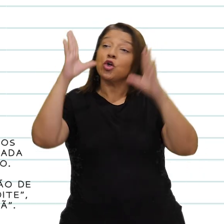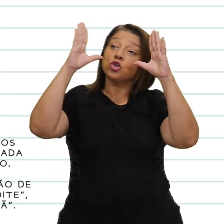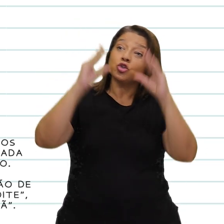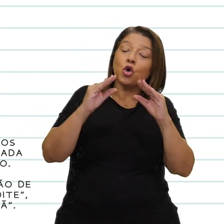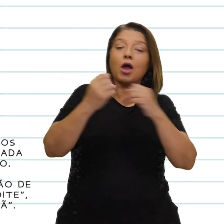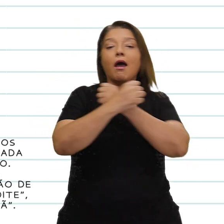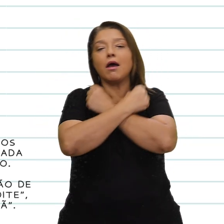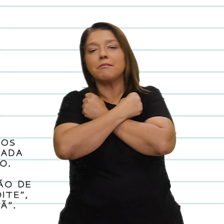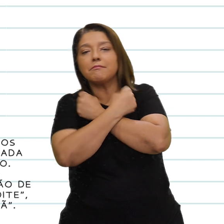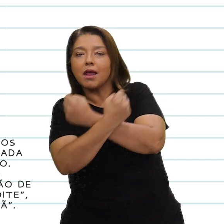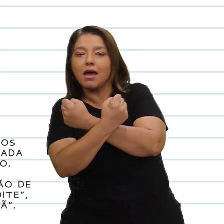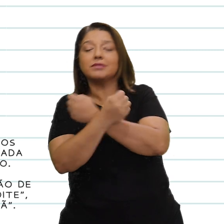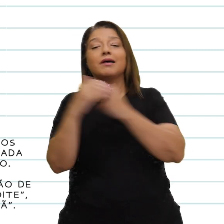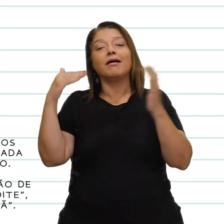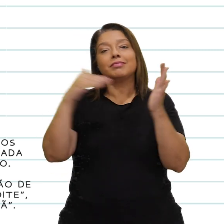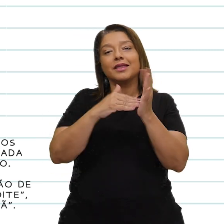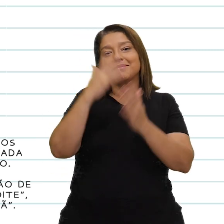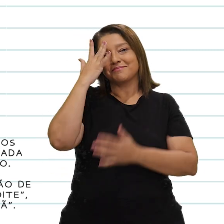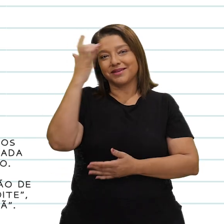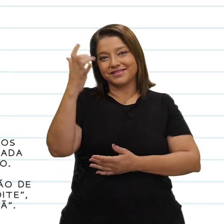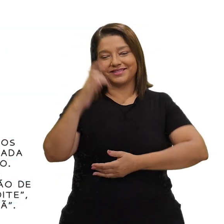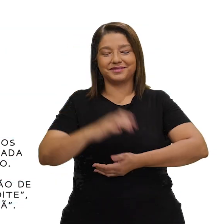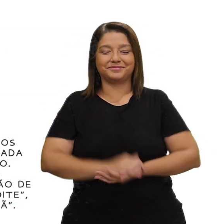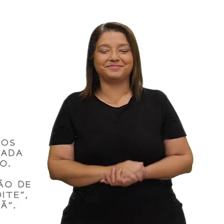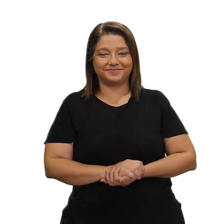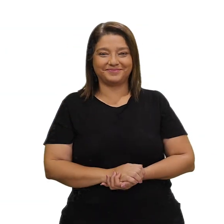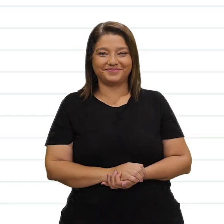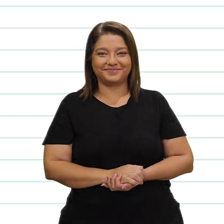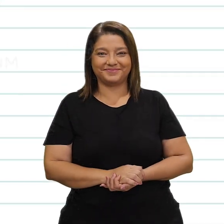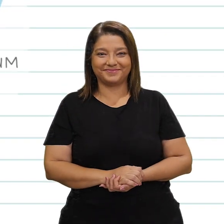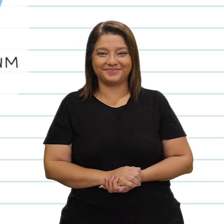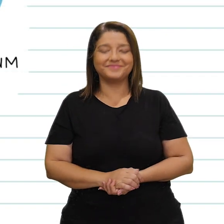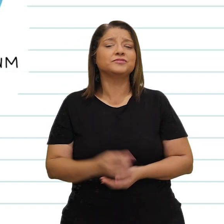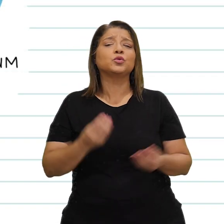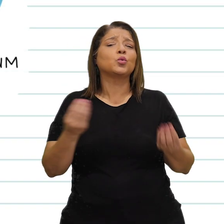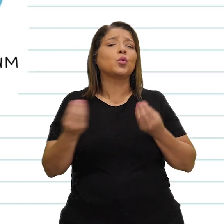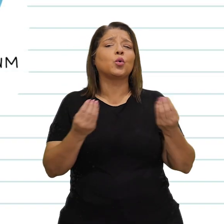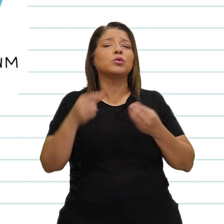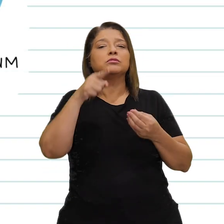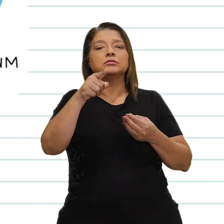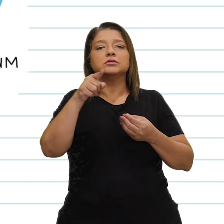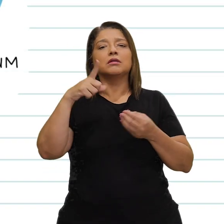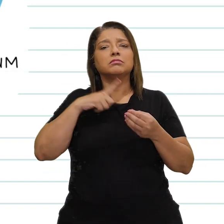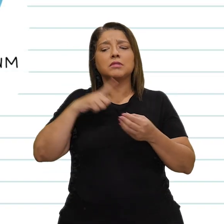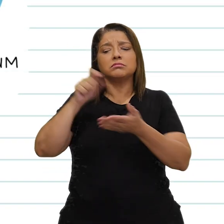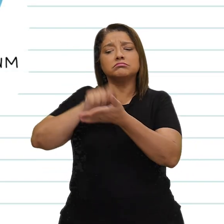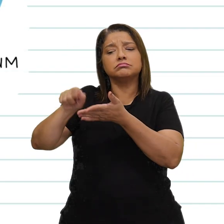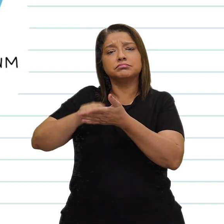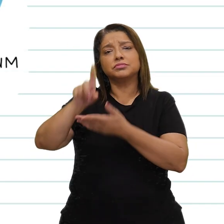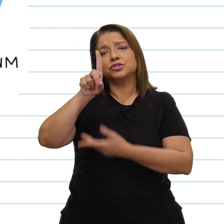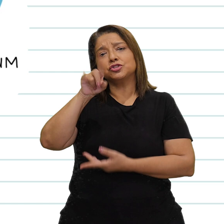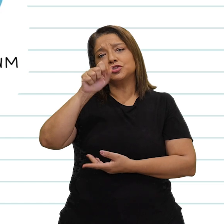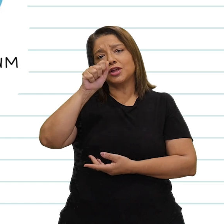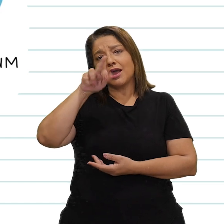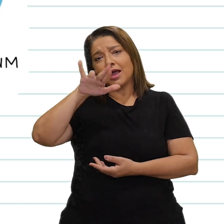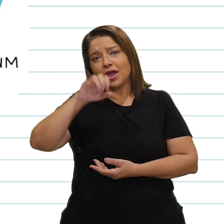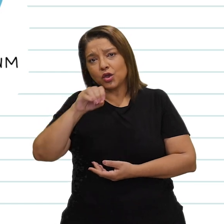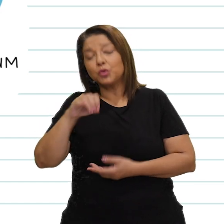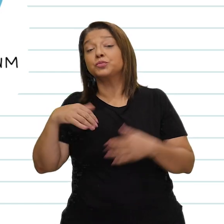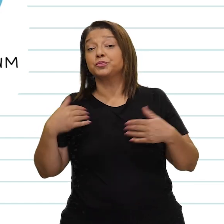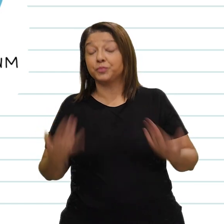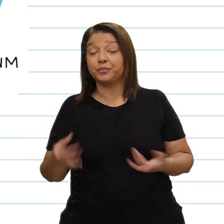noite, abraços e até amanhã. E onde registrar um diário? Bem, para os